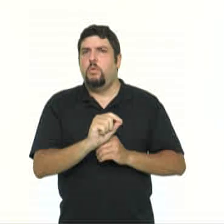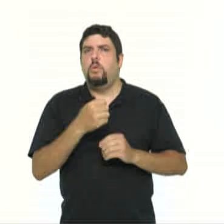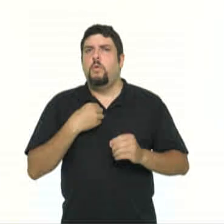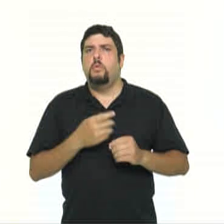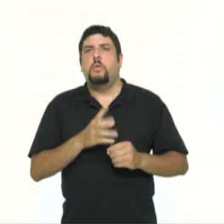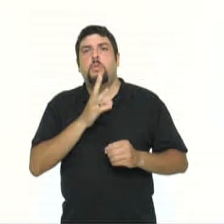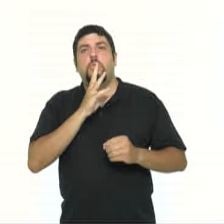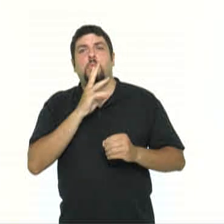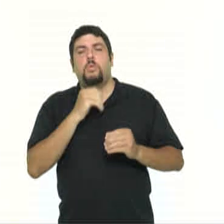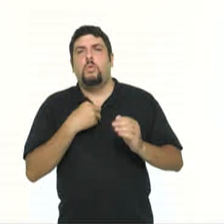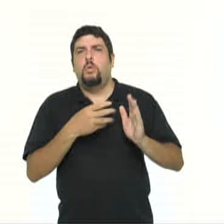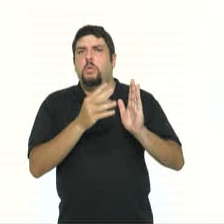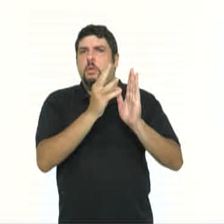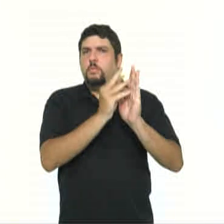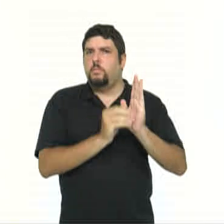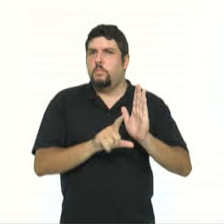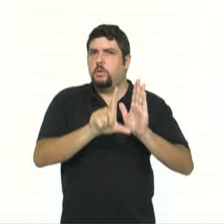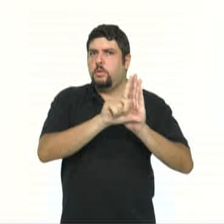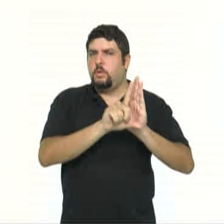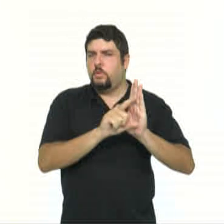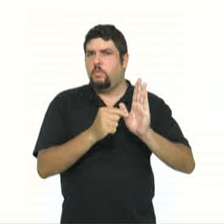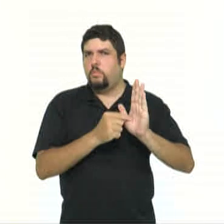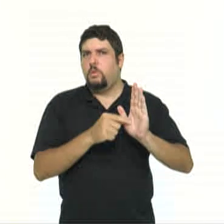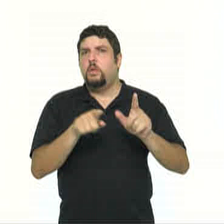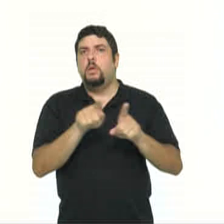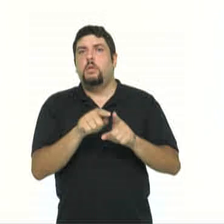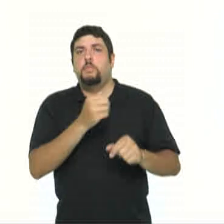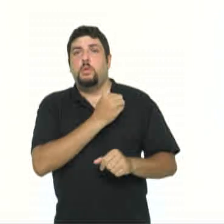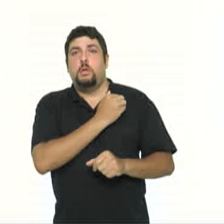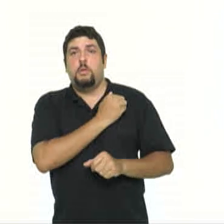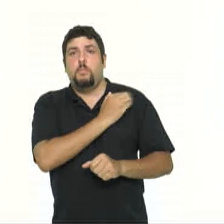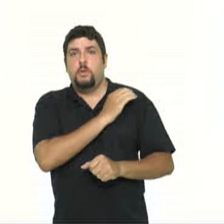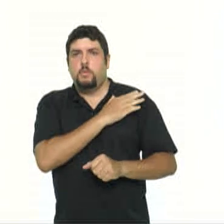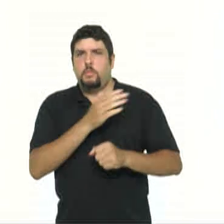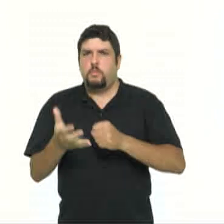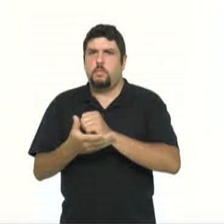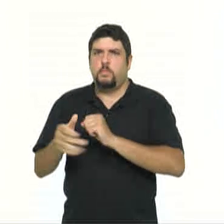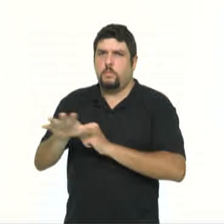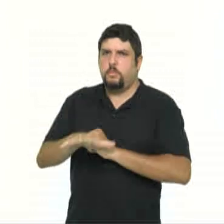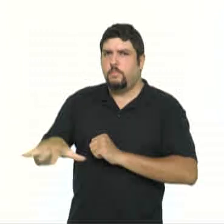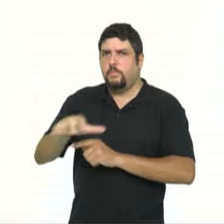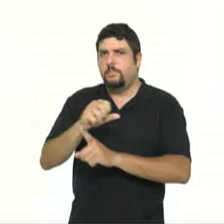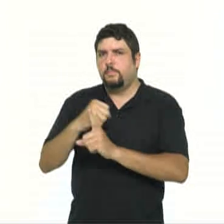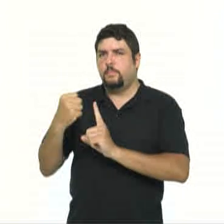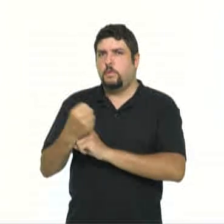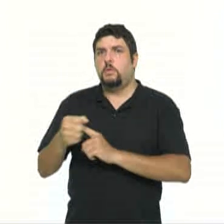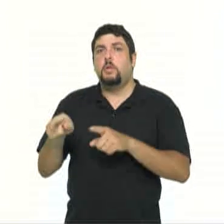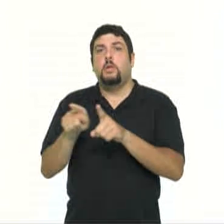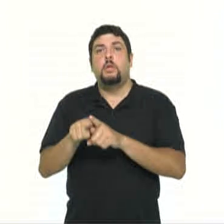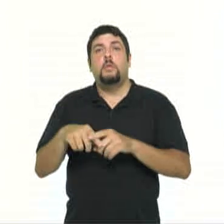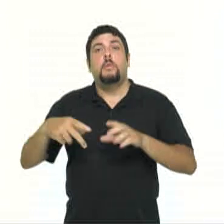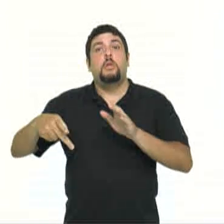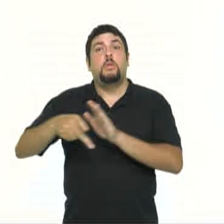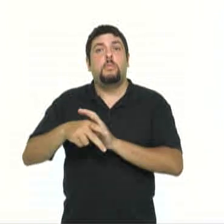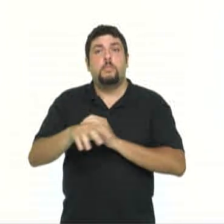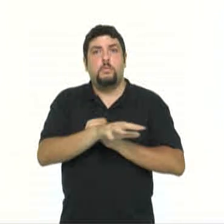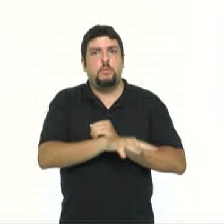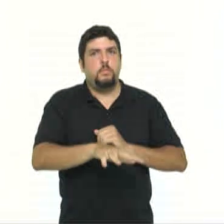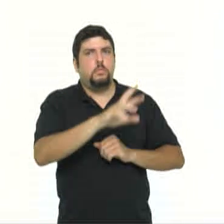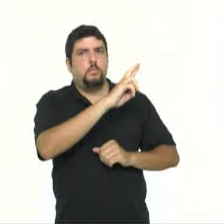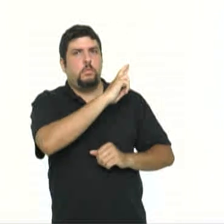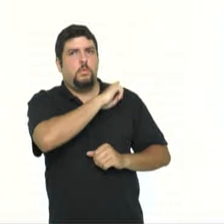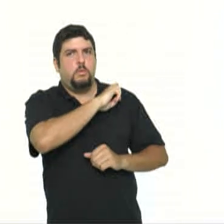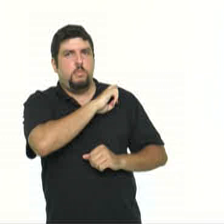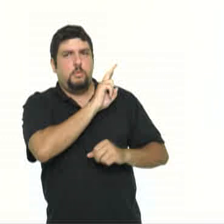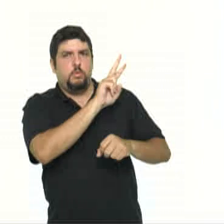por mecanismos legais, a discriminação enraizada em parte da sociedade, inclusive dos próprios responsáveis